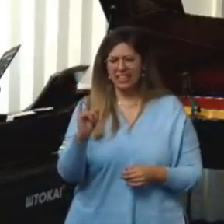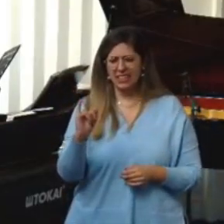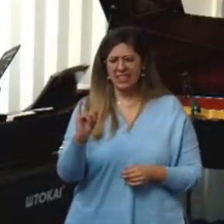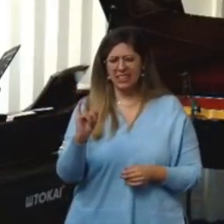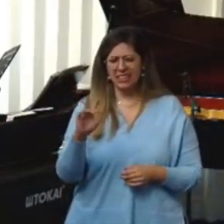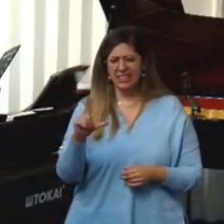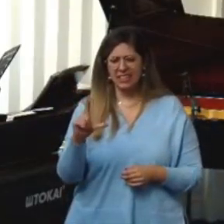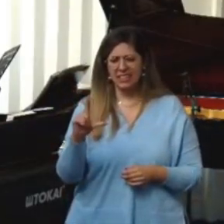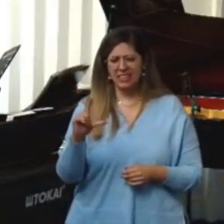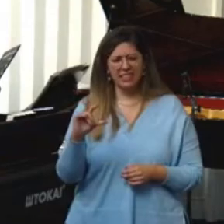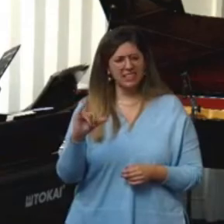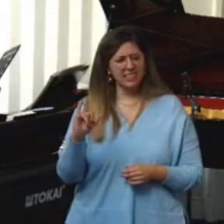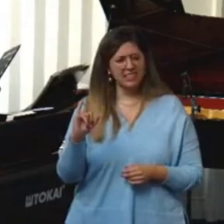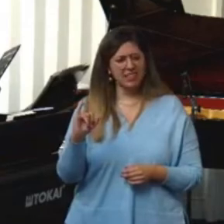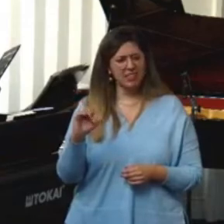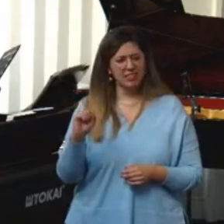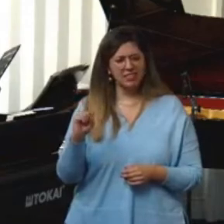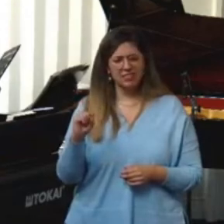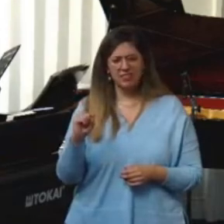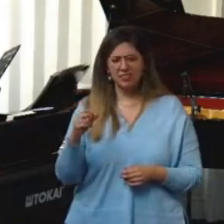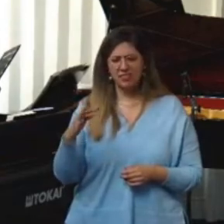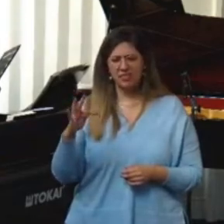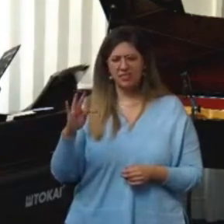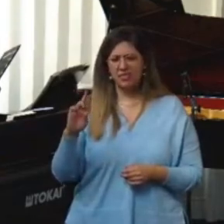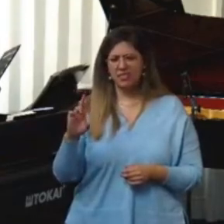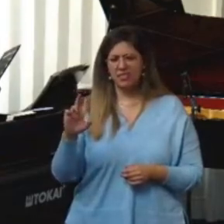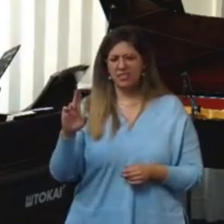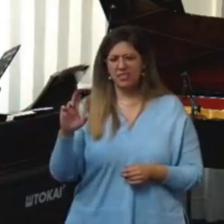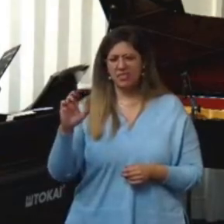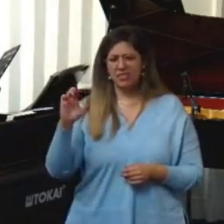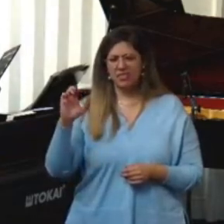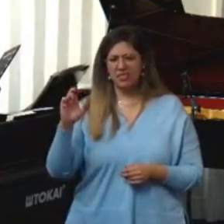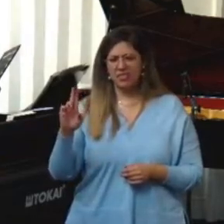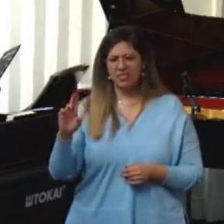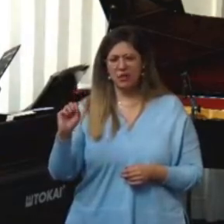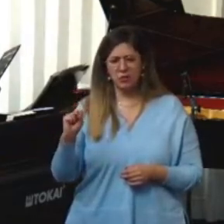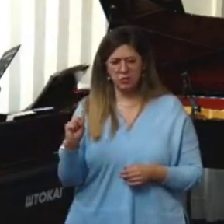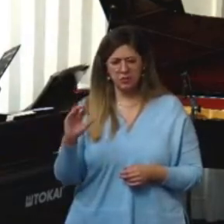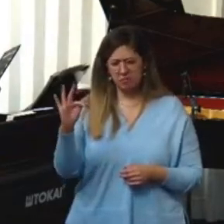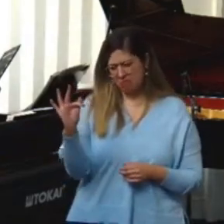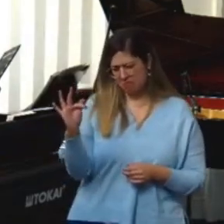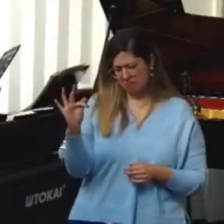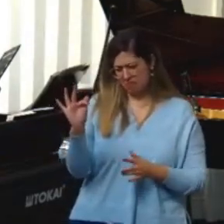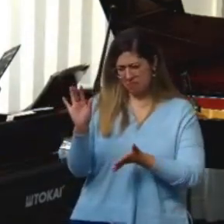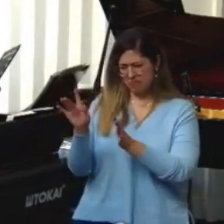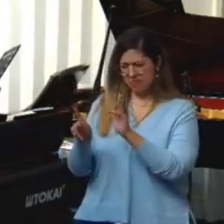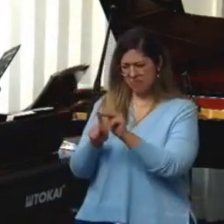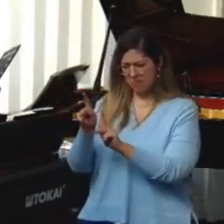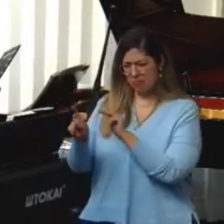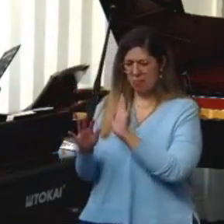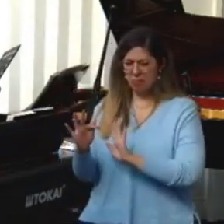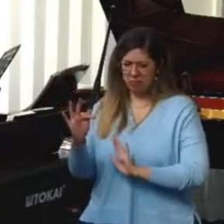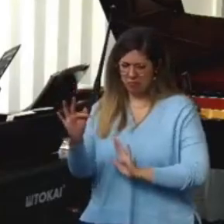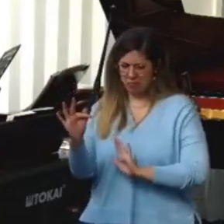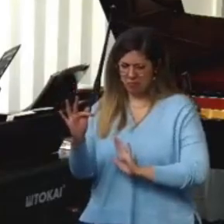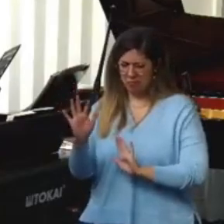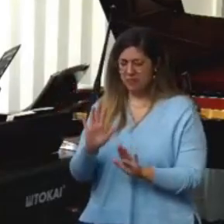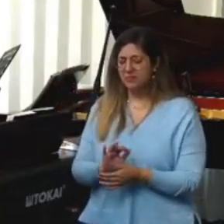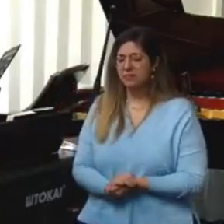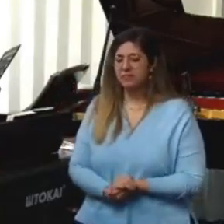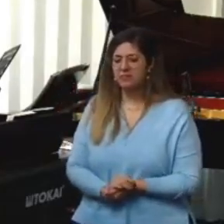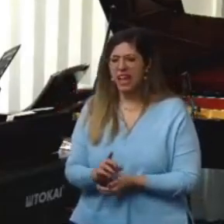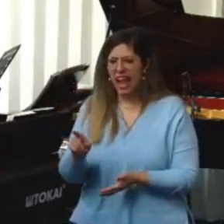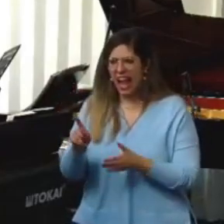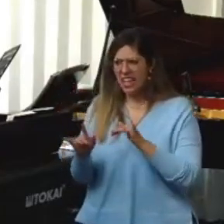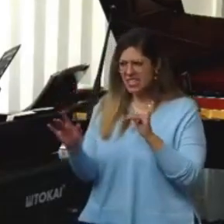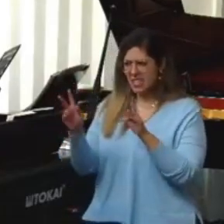E então o pai de Sansão diz: tem certeza que você quer constituir família com estes povos, povos idólatras,